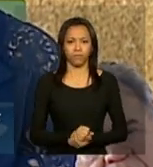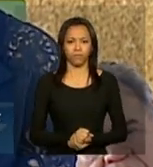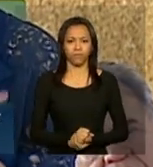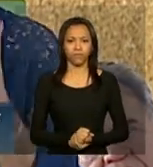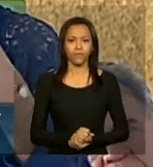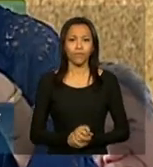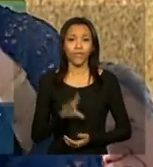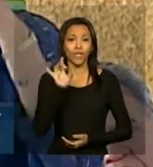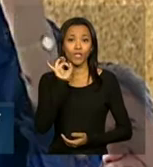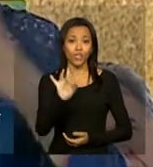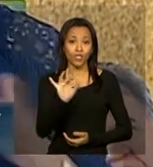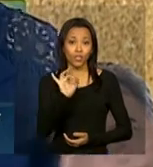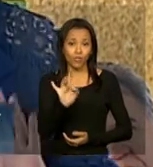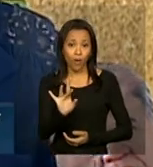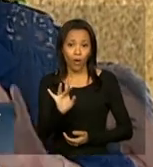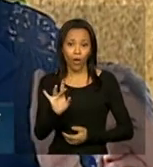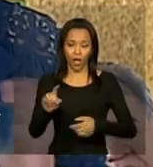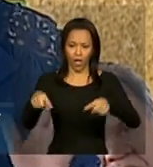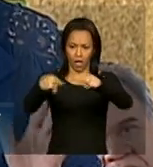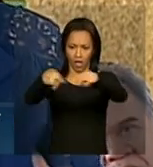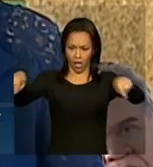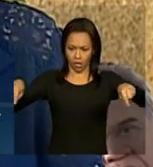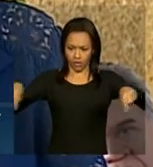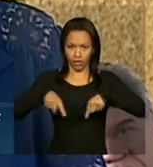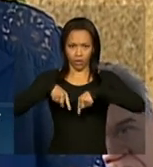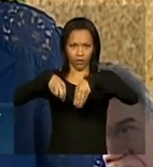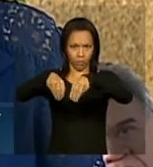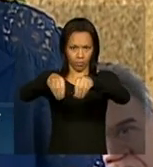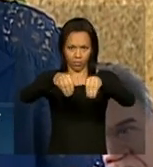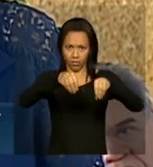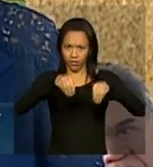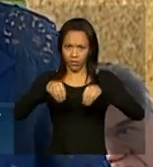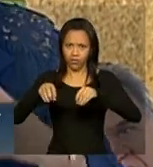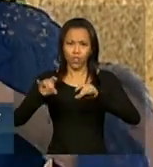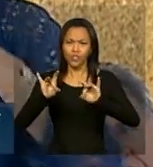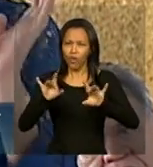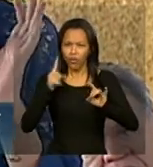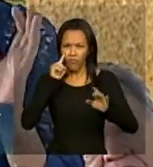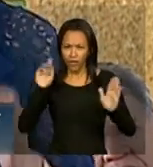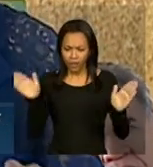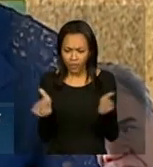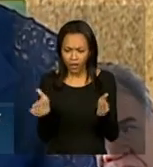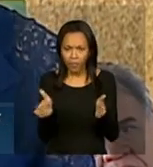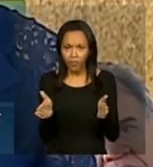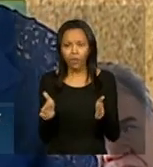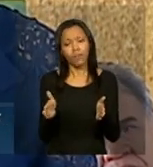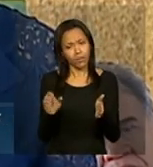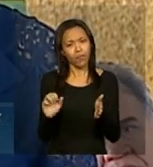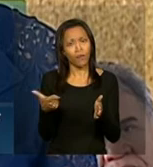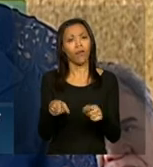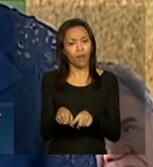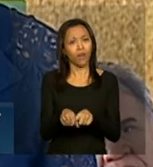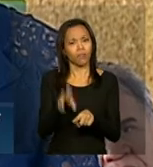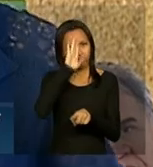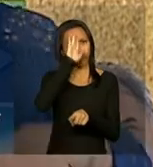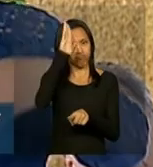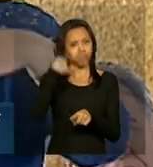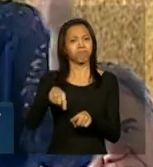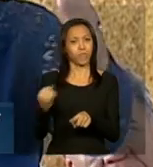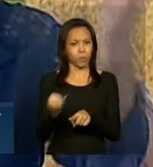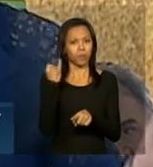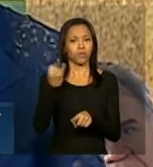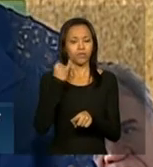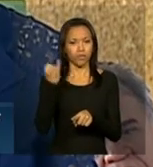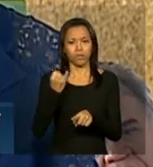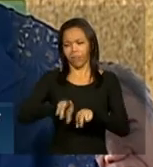que só o tamanho da propriedade dá produtividade. É fundamental o tamanho da propriedade